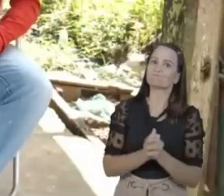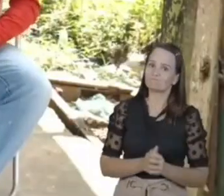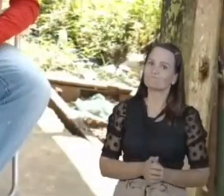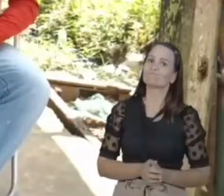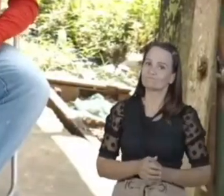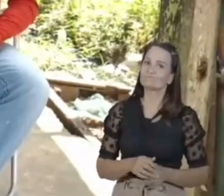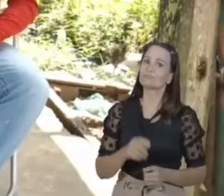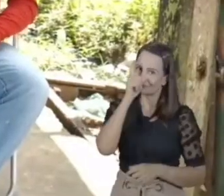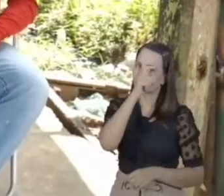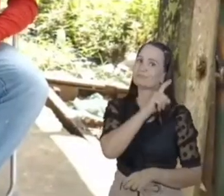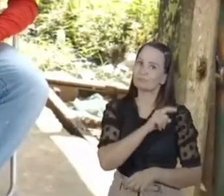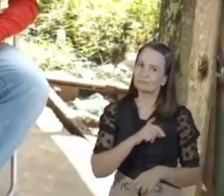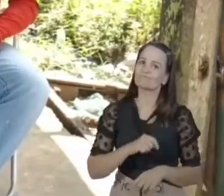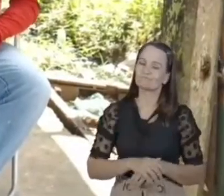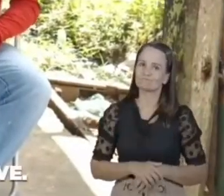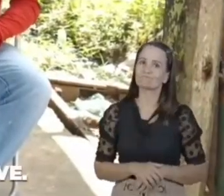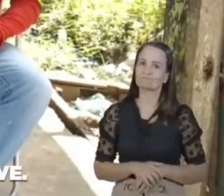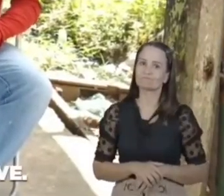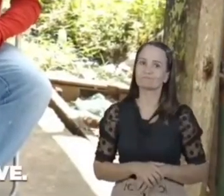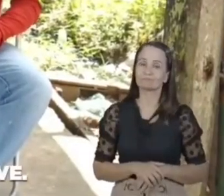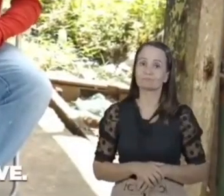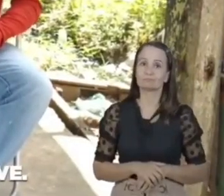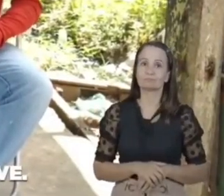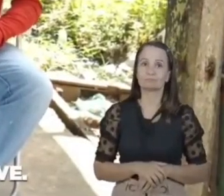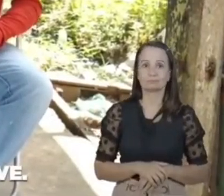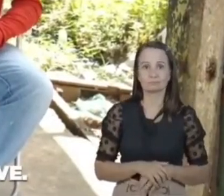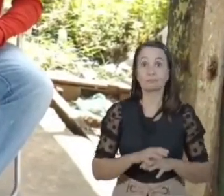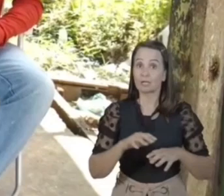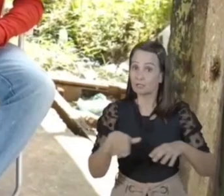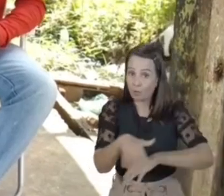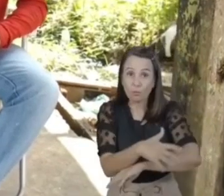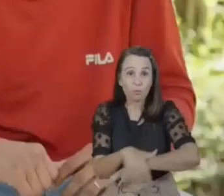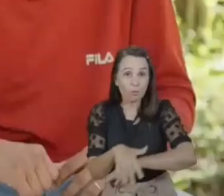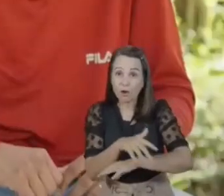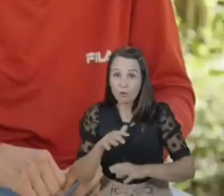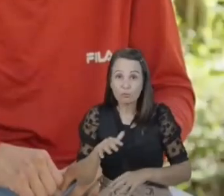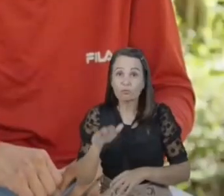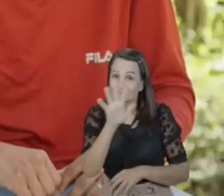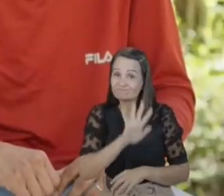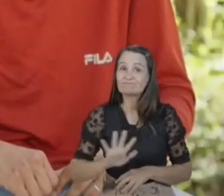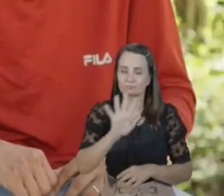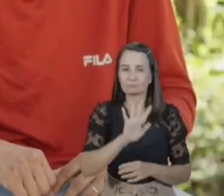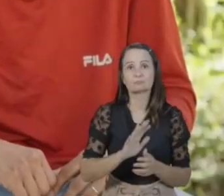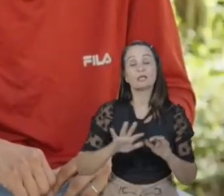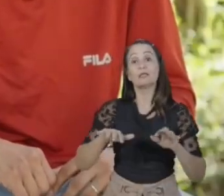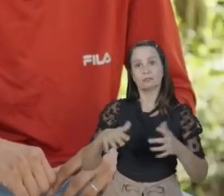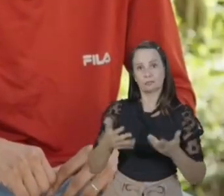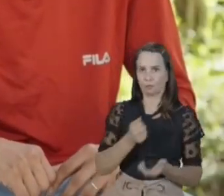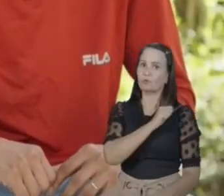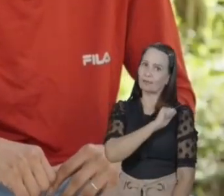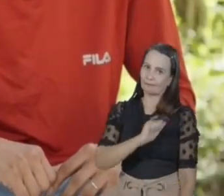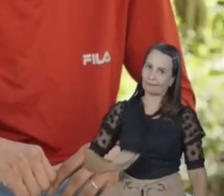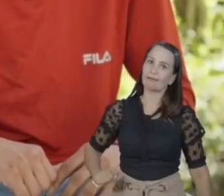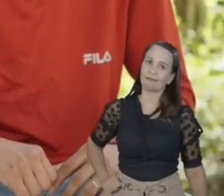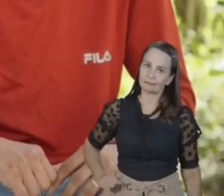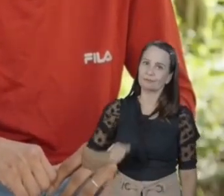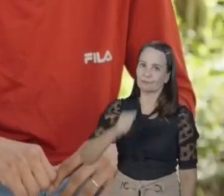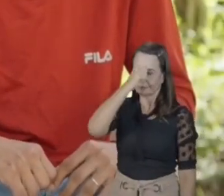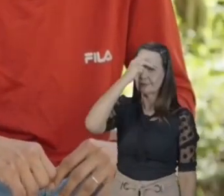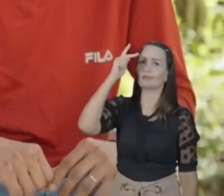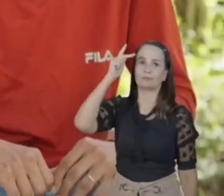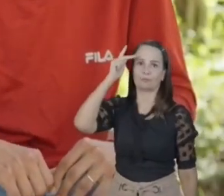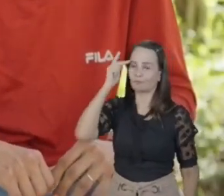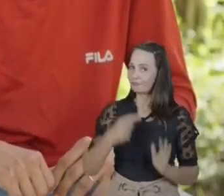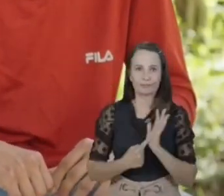saneamento, então é crítica, muito alagamento aqui quando chove, né? A rua toda aqui. Essa é a